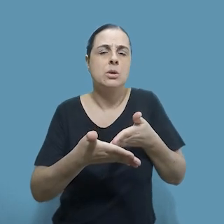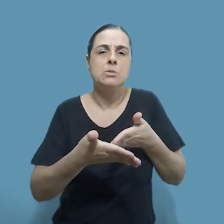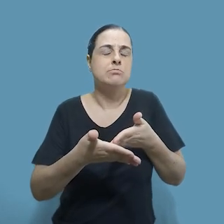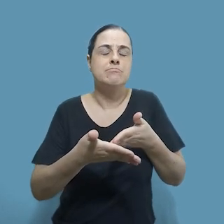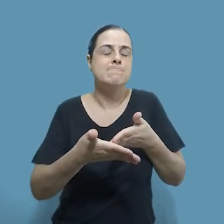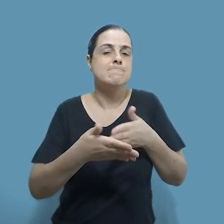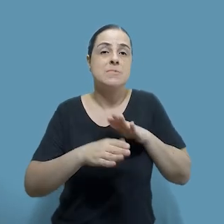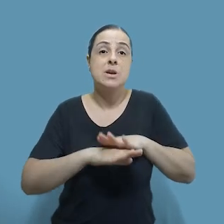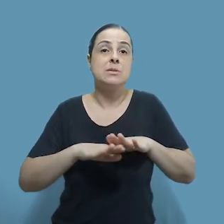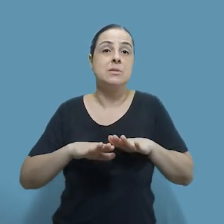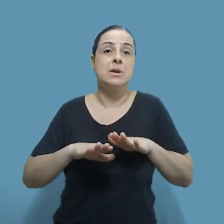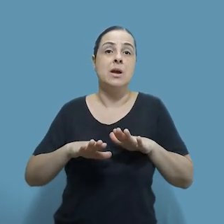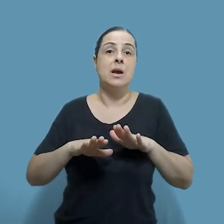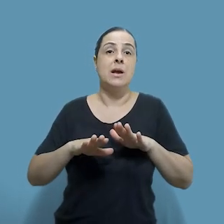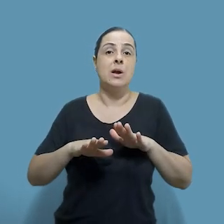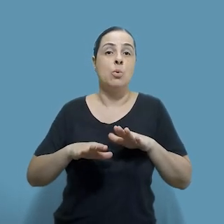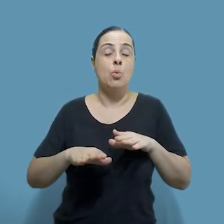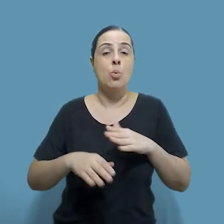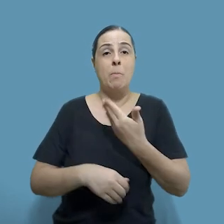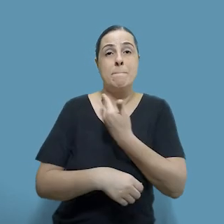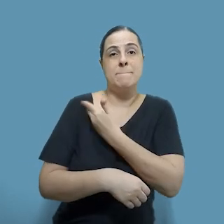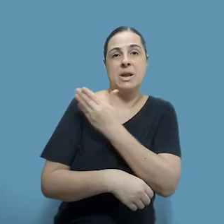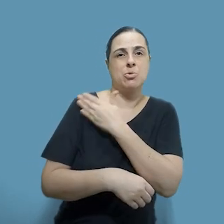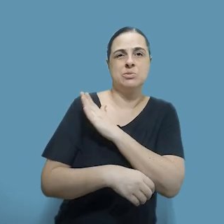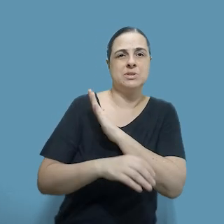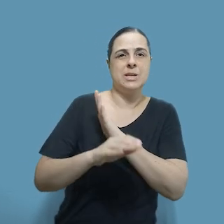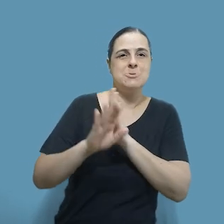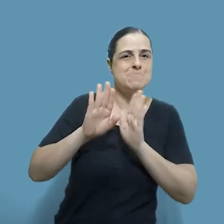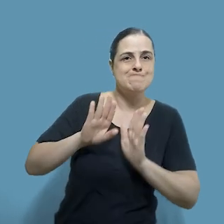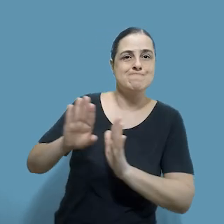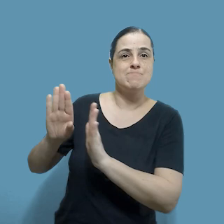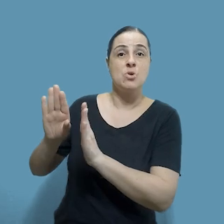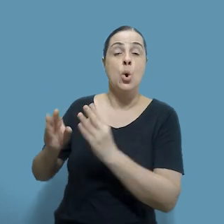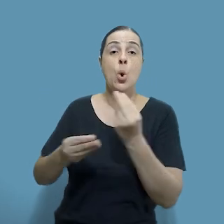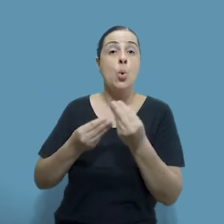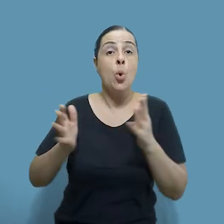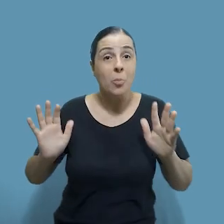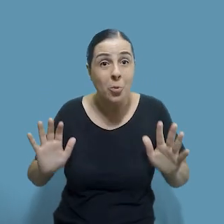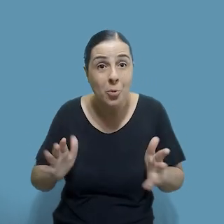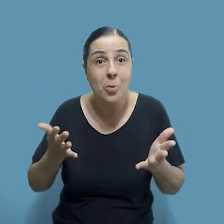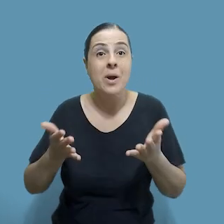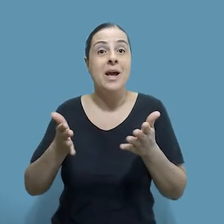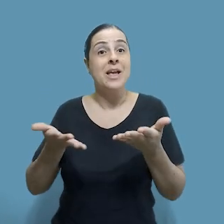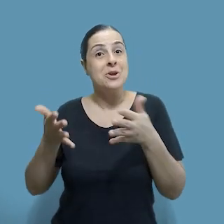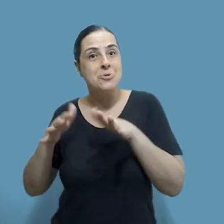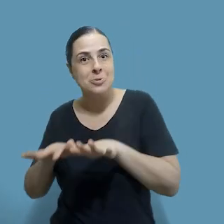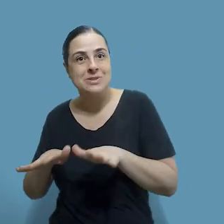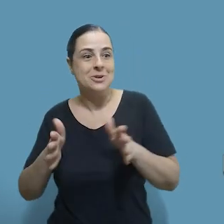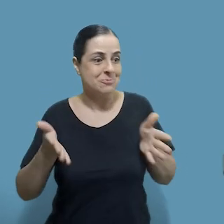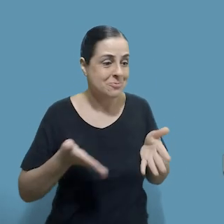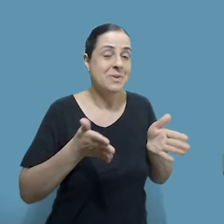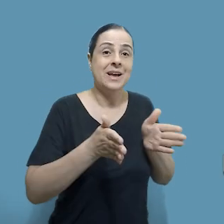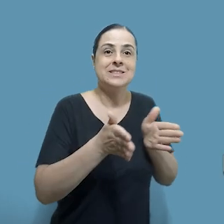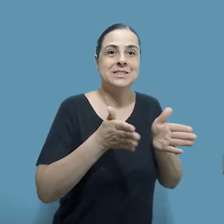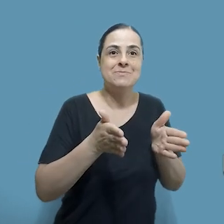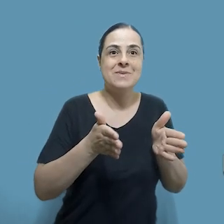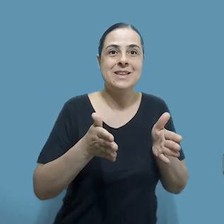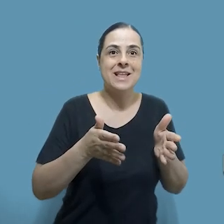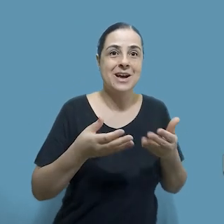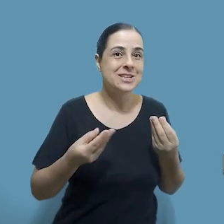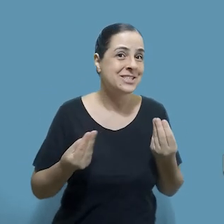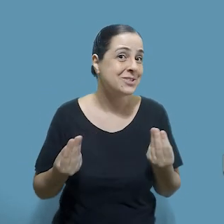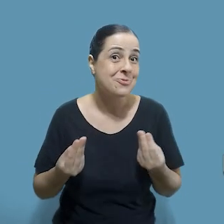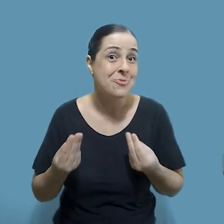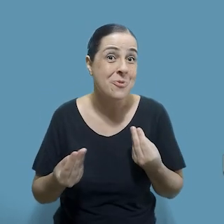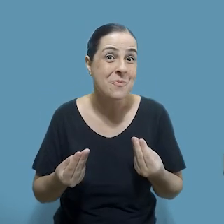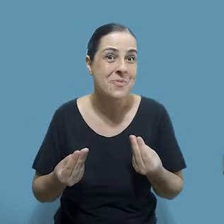também ajudar, né, a implementar mais inclusão e acessibilidade nos espaços. Fabi, eu acho que é